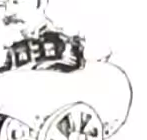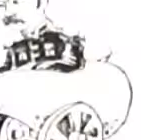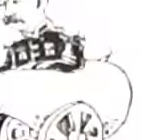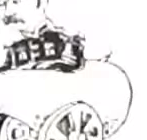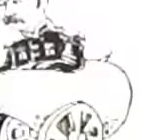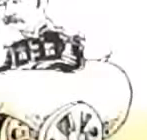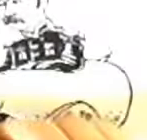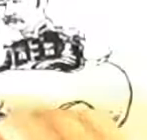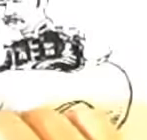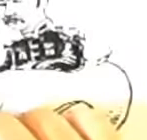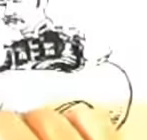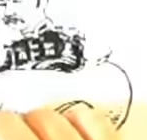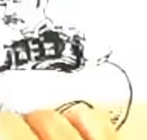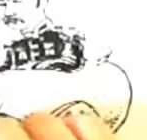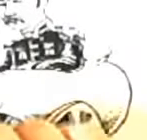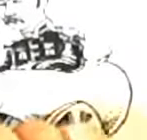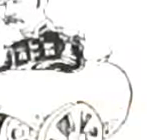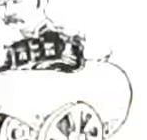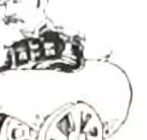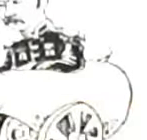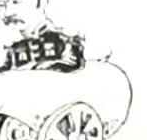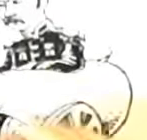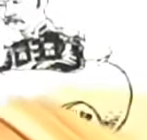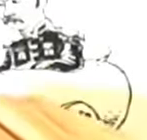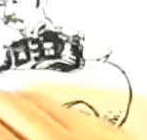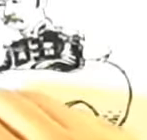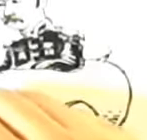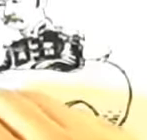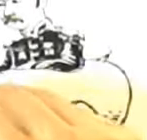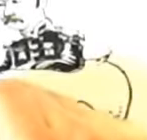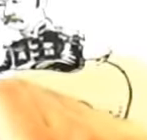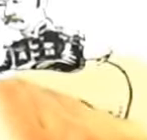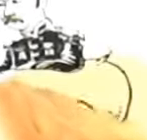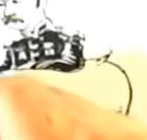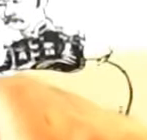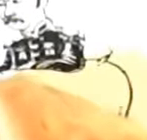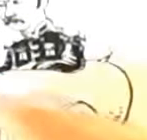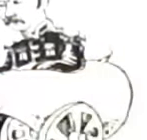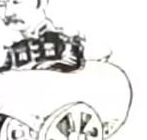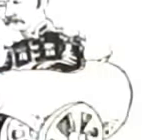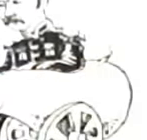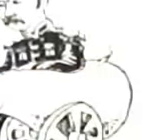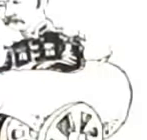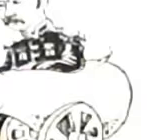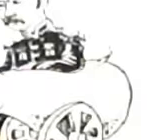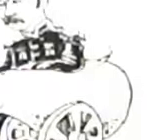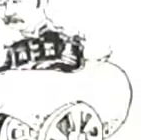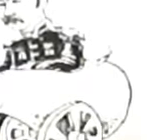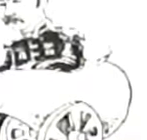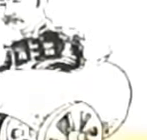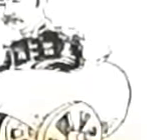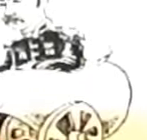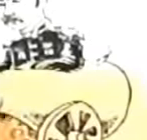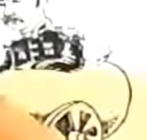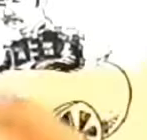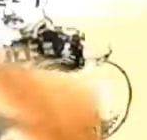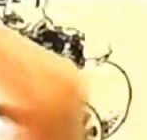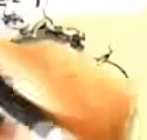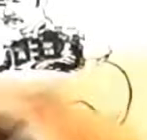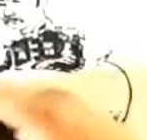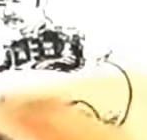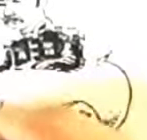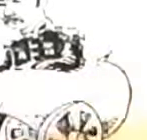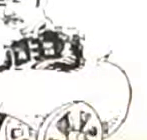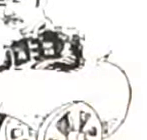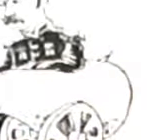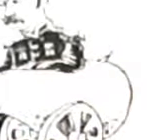casas, diminui o valor dos aluguéis e até isenta os pobres de pagarem impostos. Medidas